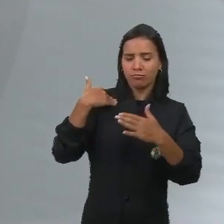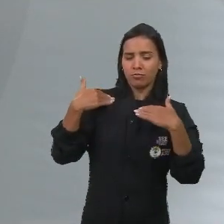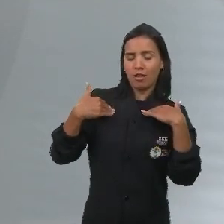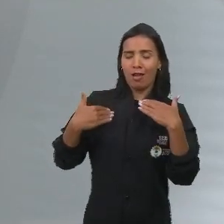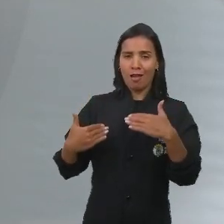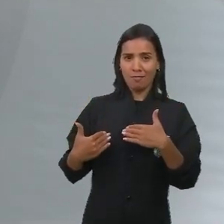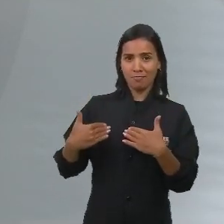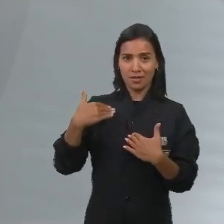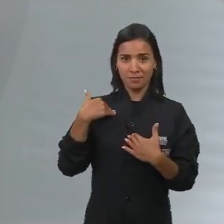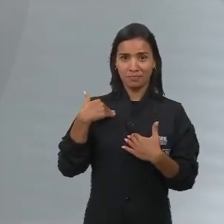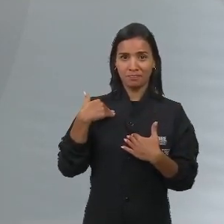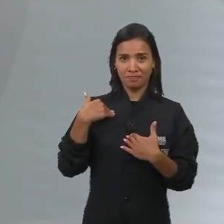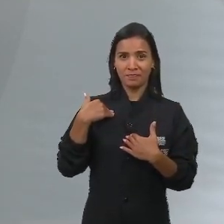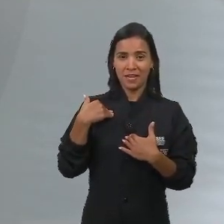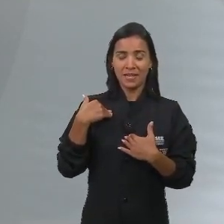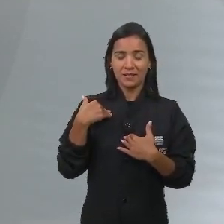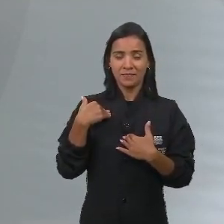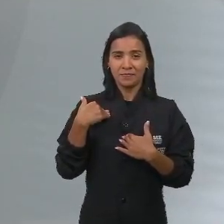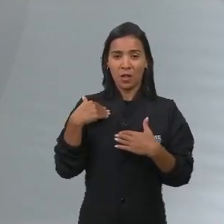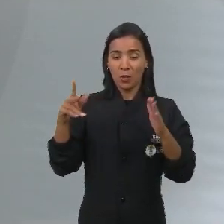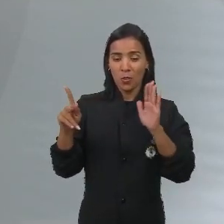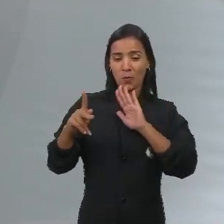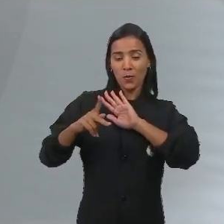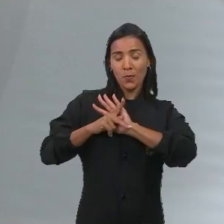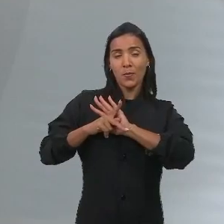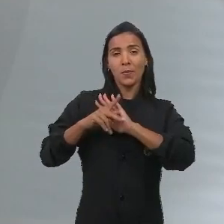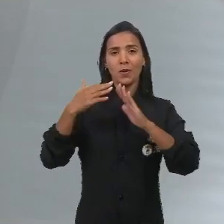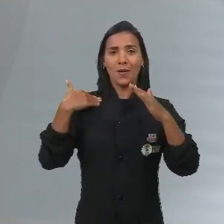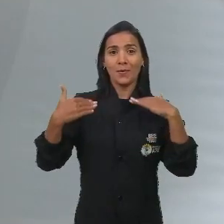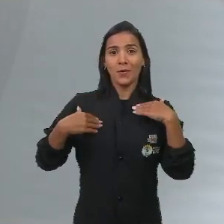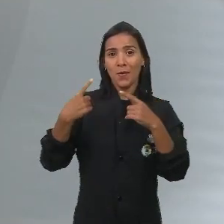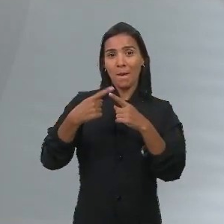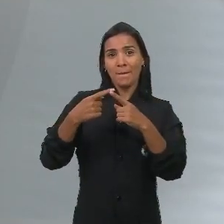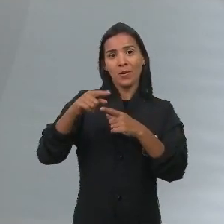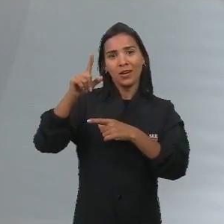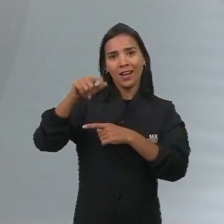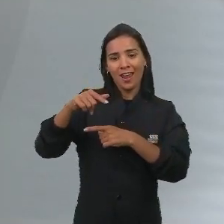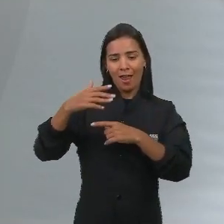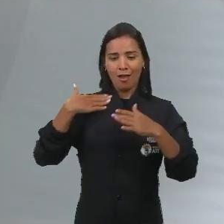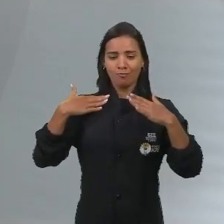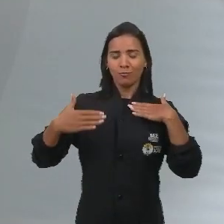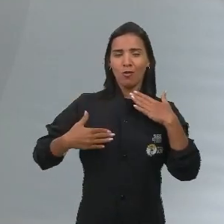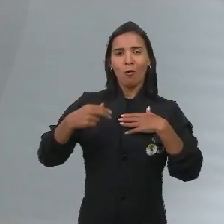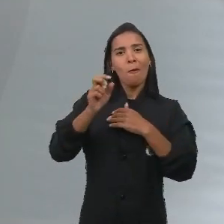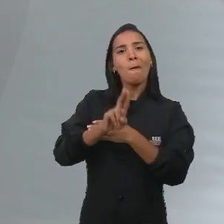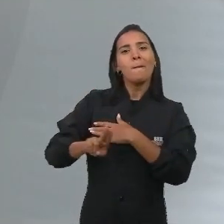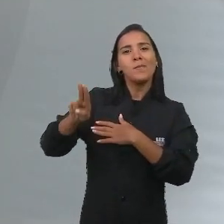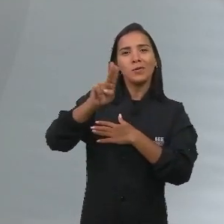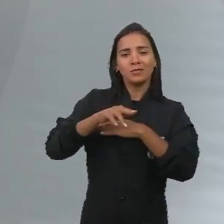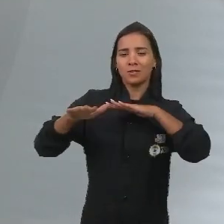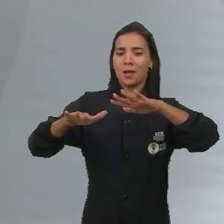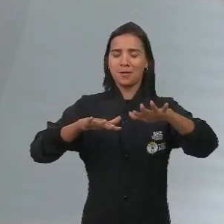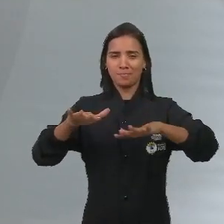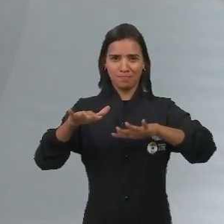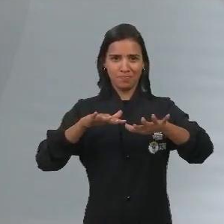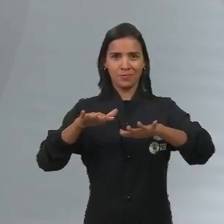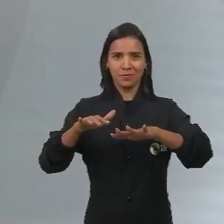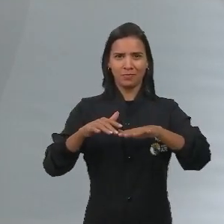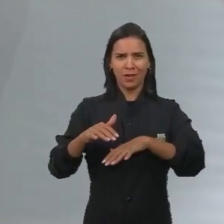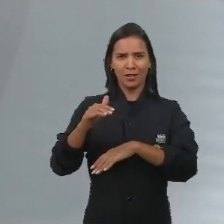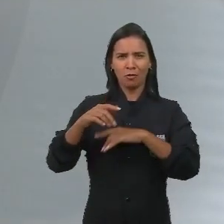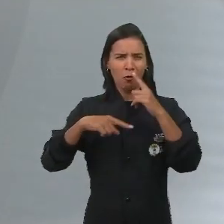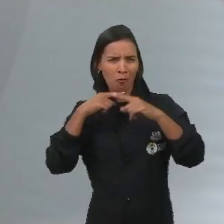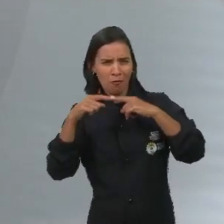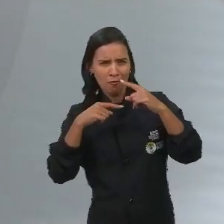é cultural em que o corpo vai ser o instrumento para esse entendimento tá confuso não deu de entender